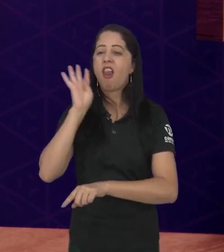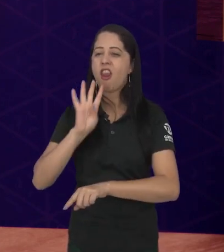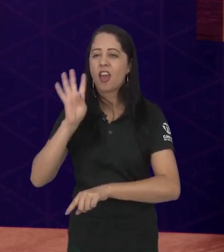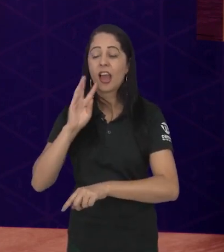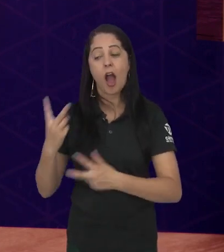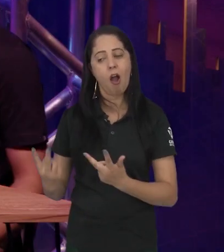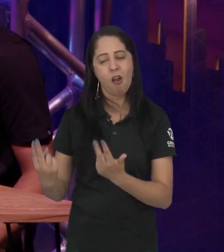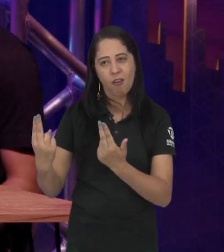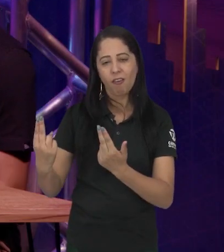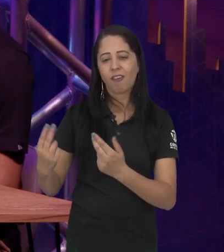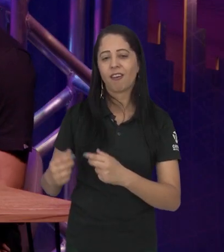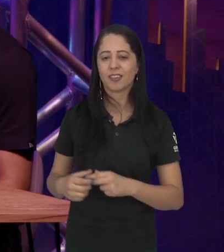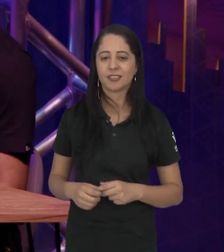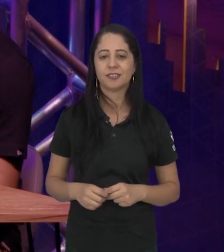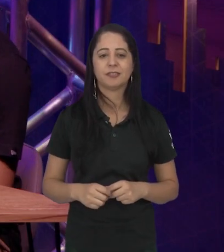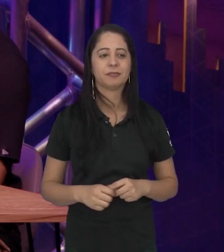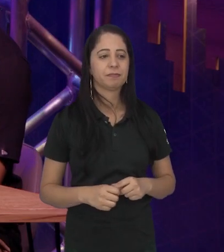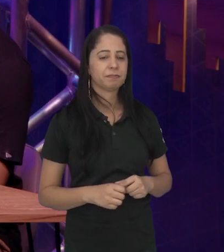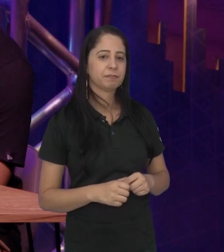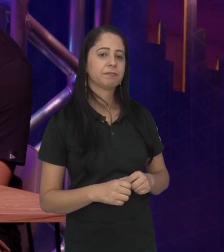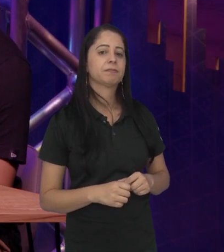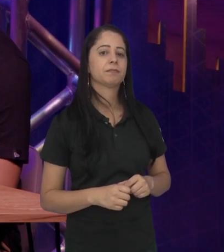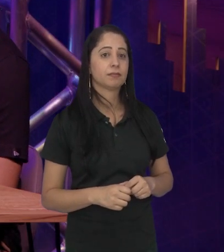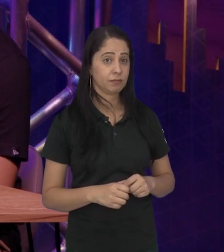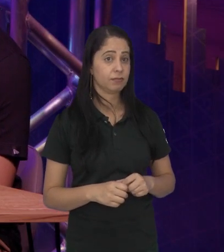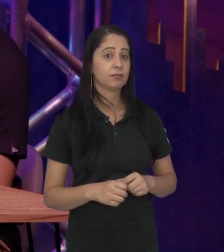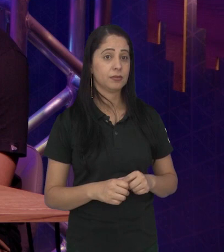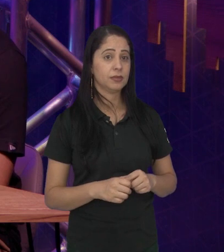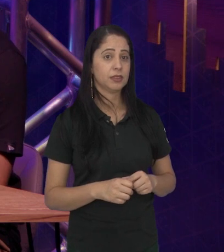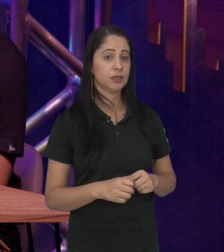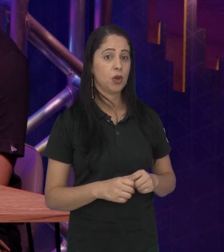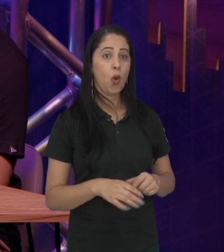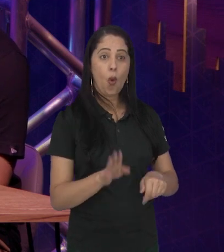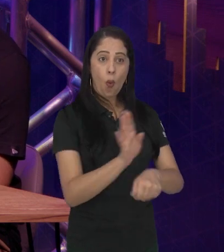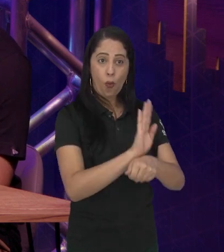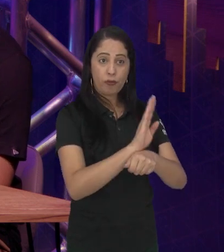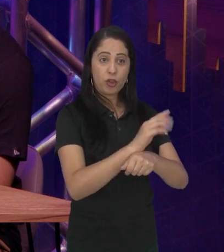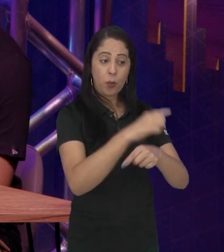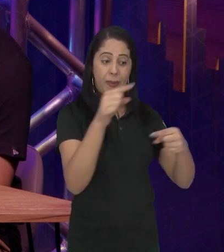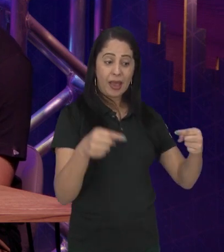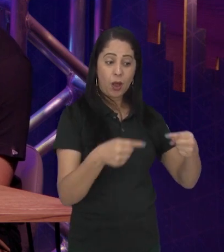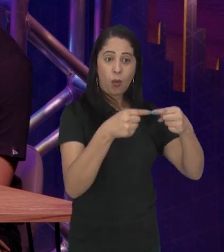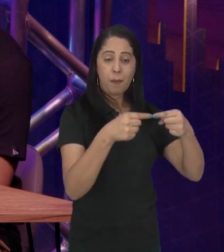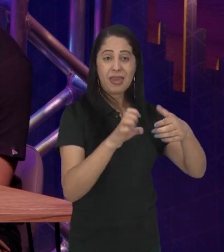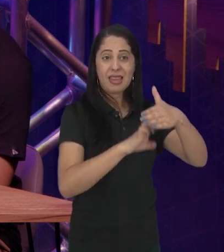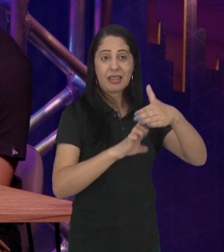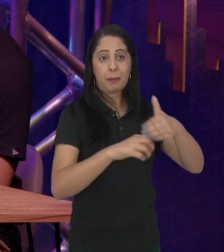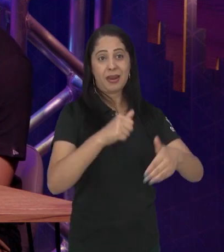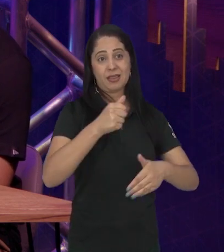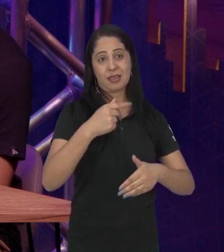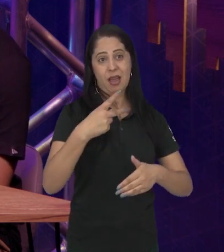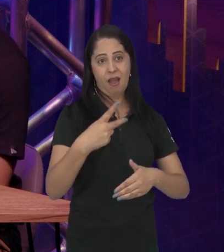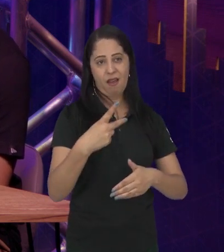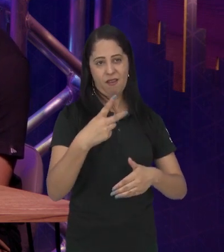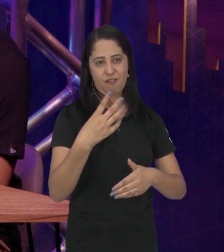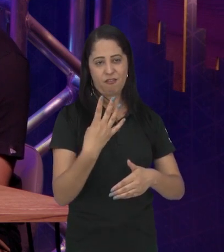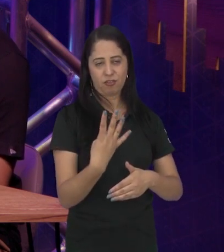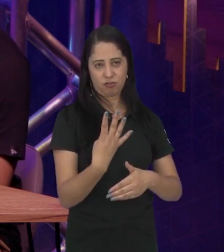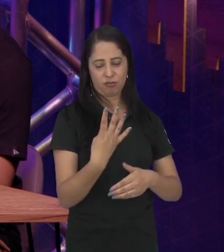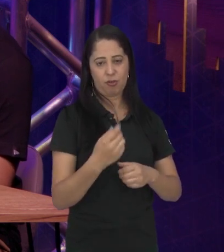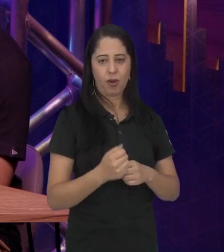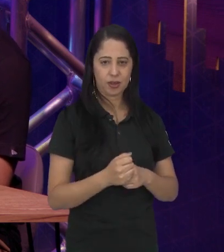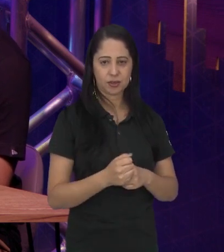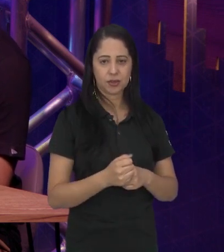tempo. Exatamente. Esse nível de loucura. E é algo que combina muito com a A24, né? Que vem trazendo propostas diferentes e muito